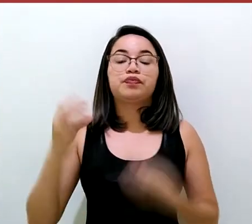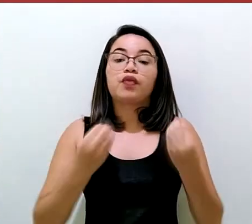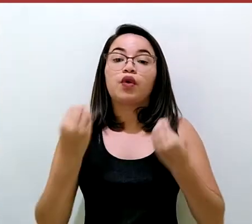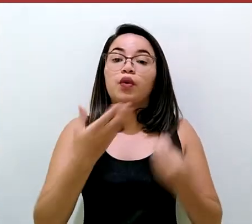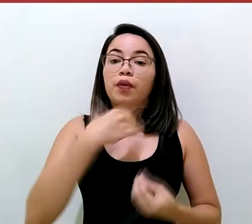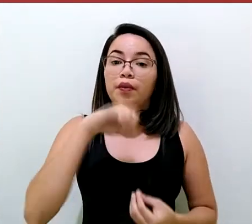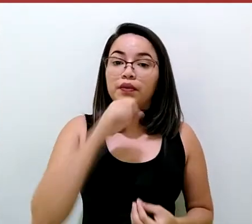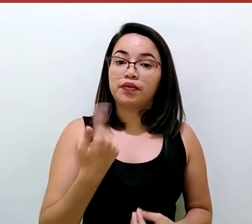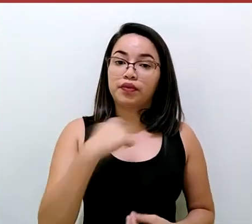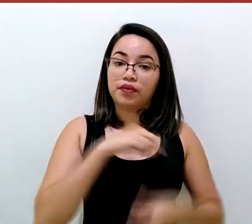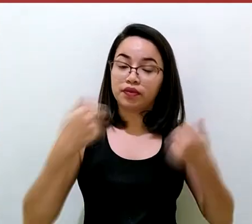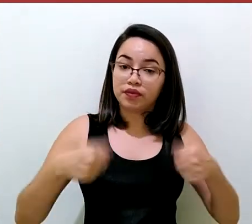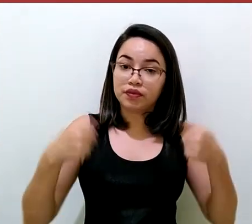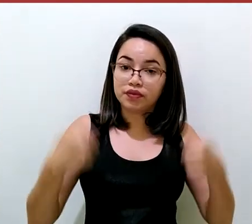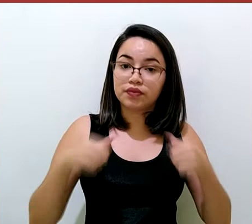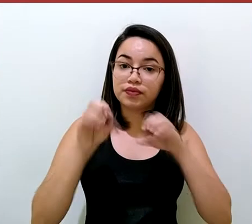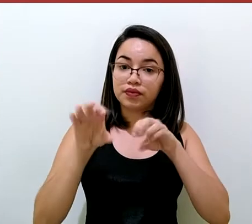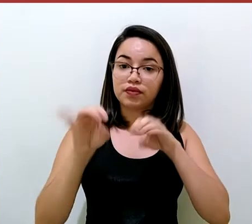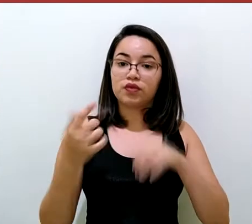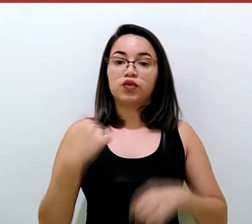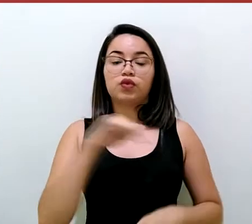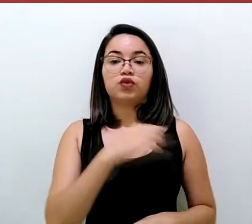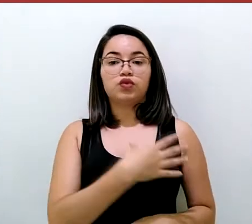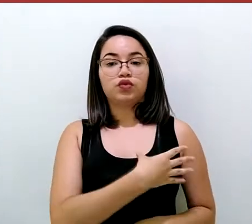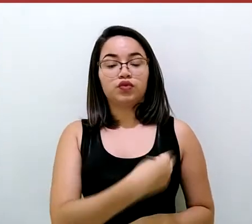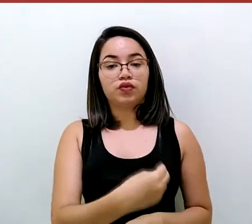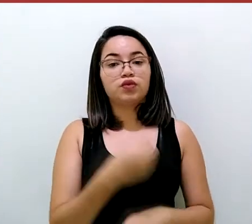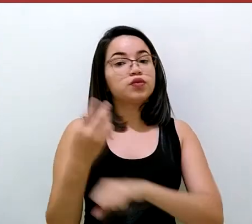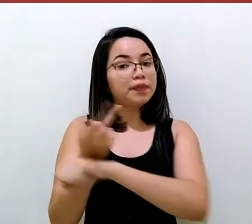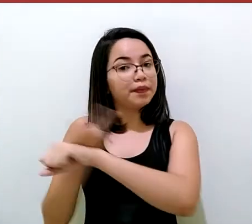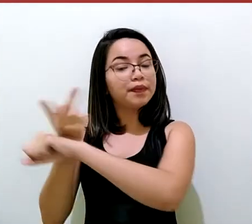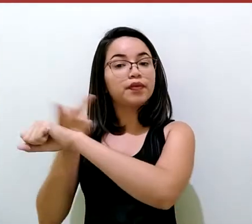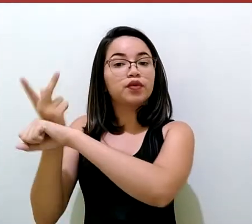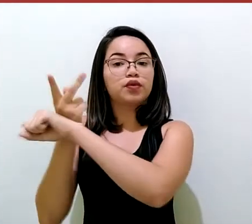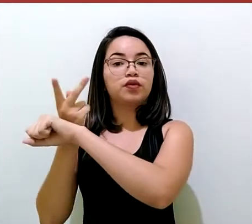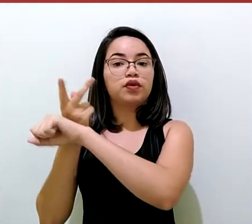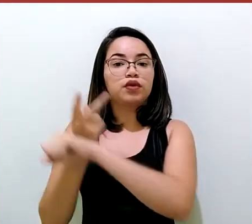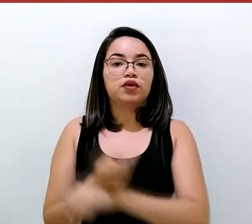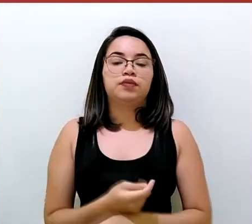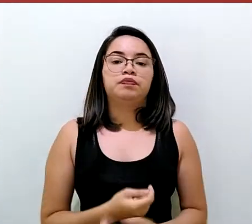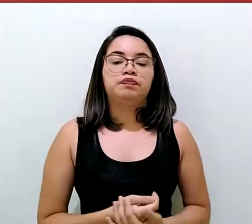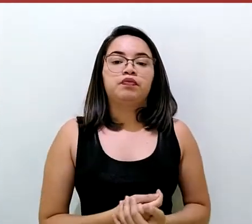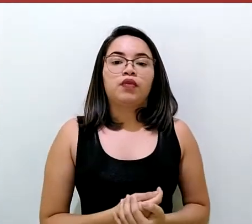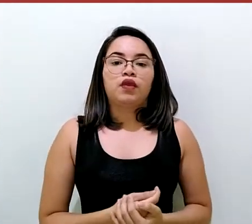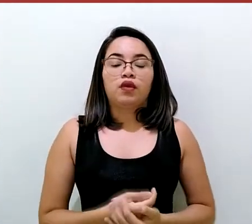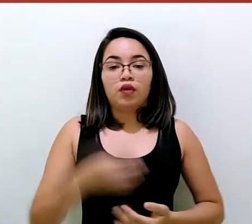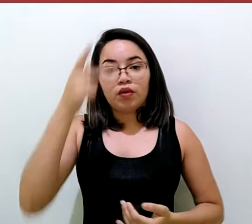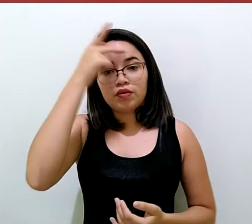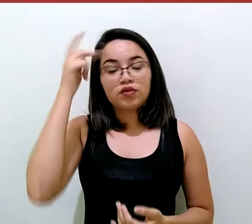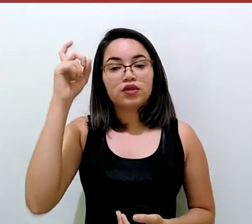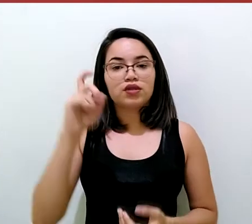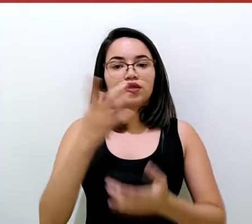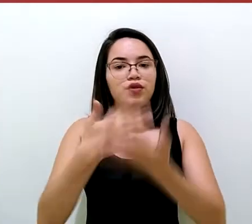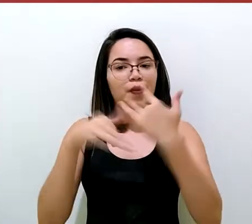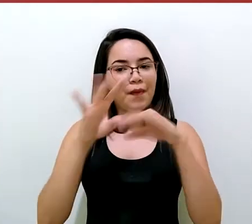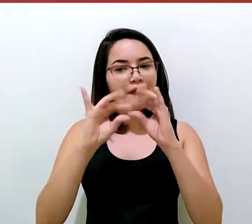pais, nós precisamos ensinar nossos filhos a procurarem um cônjuge que